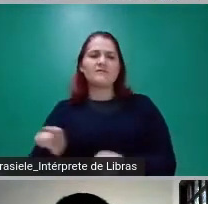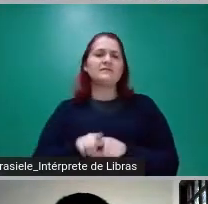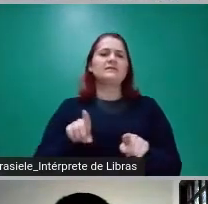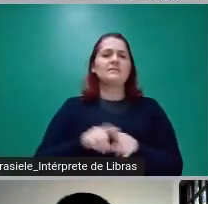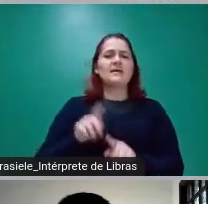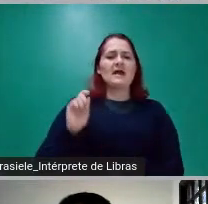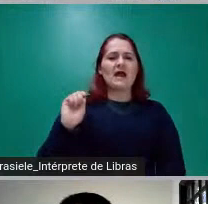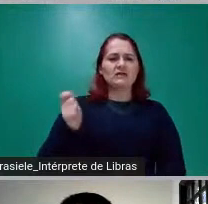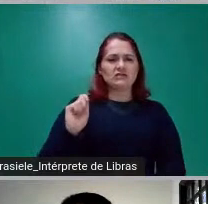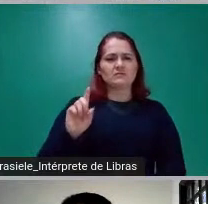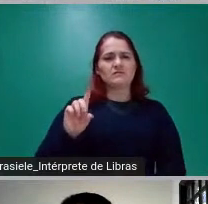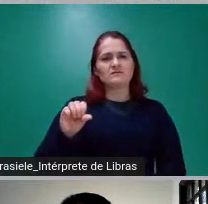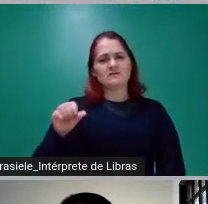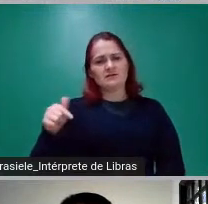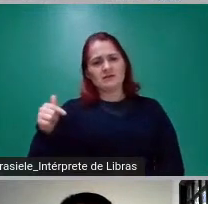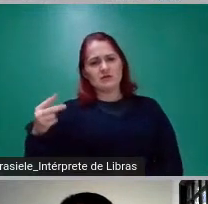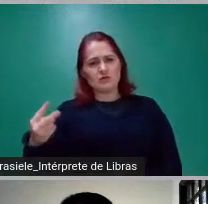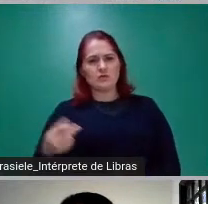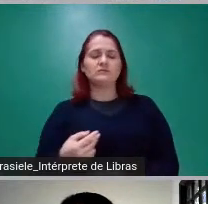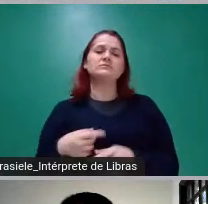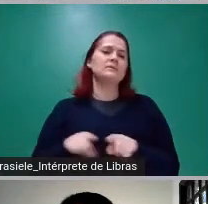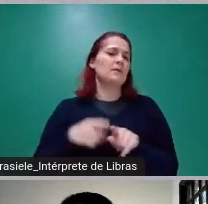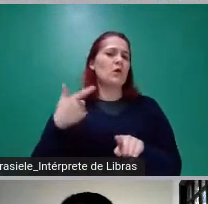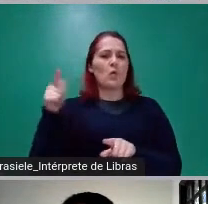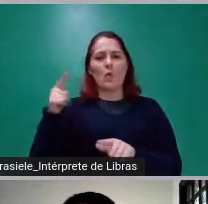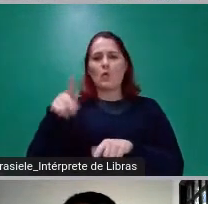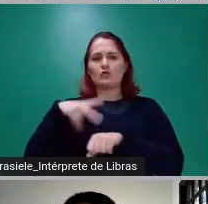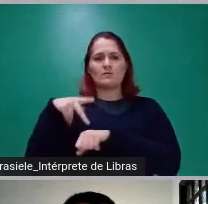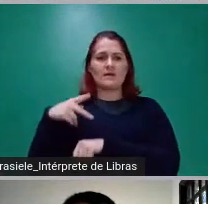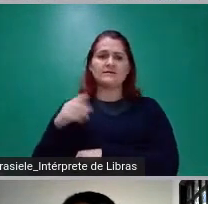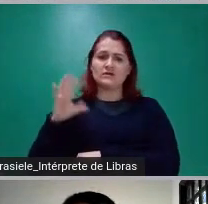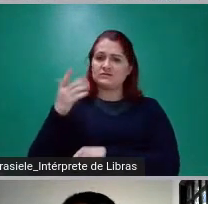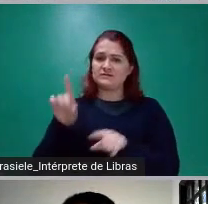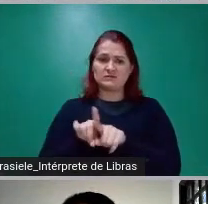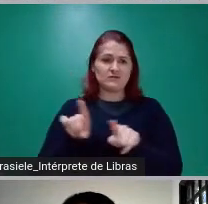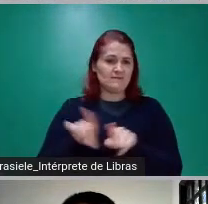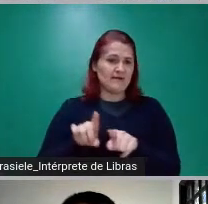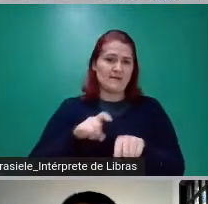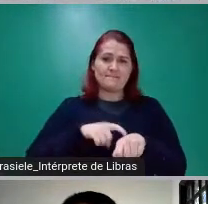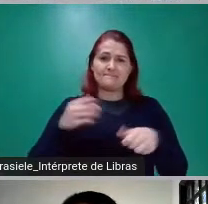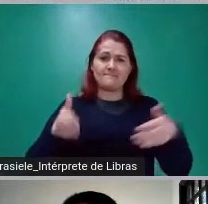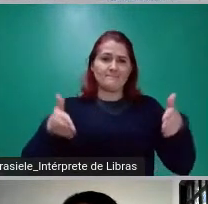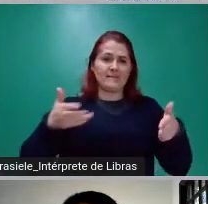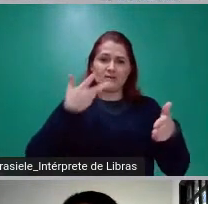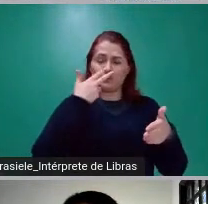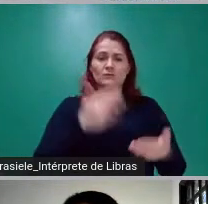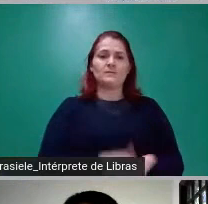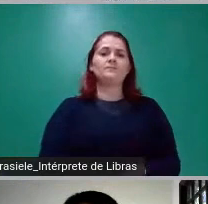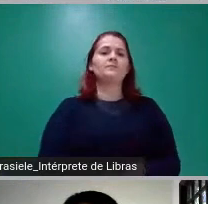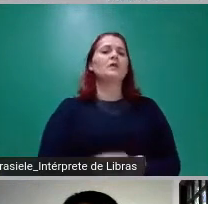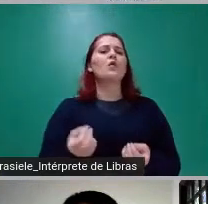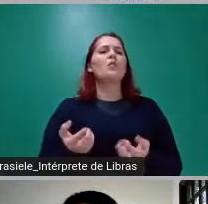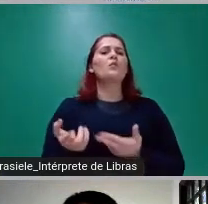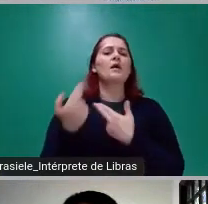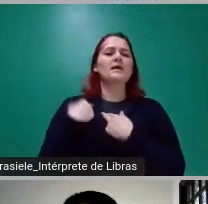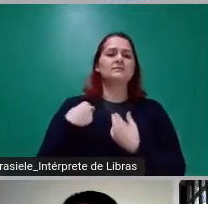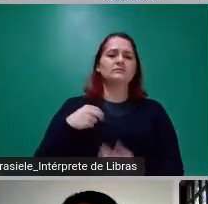82, aconteceu no Brasil também e em vários outros países. Qual que é a responsabilidade do Banco Central nisso? Os